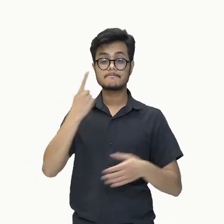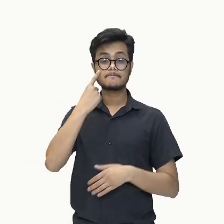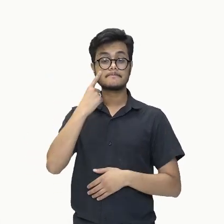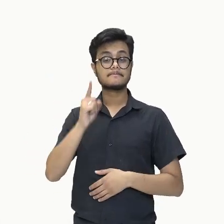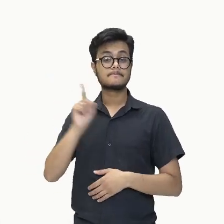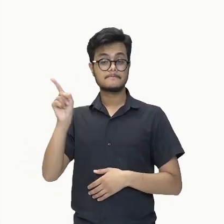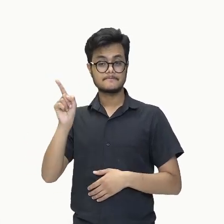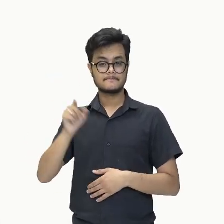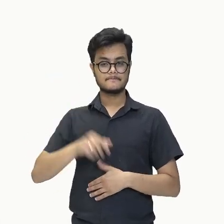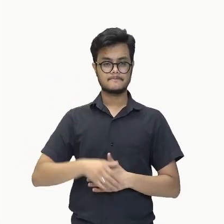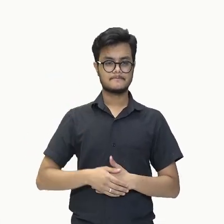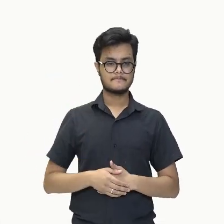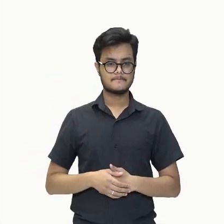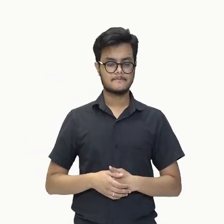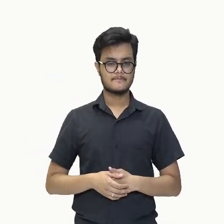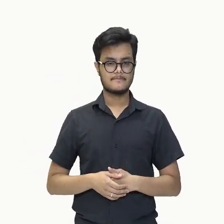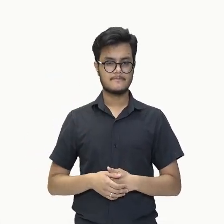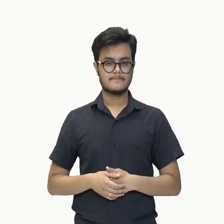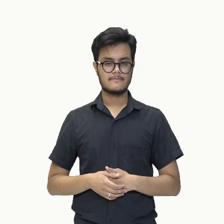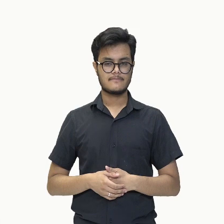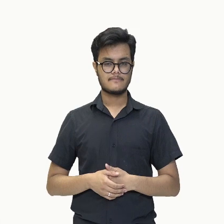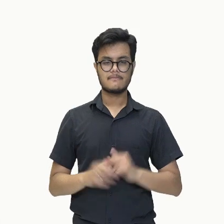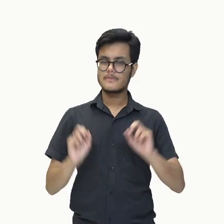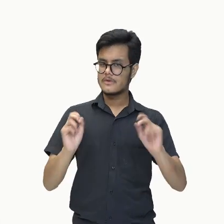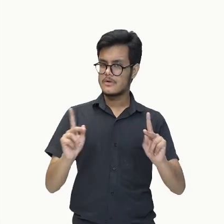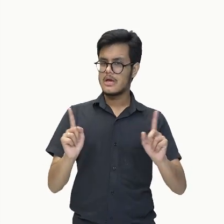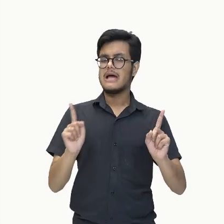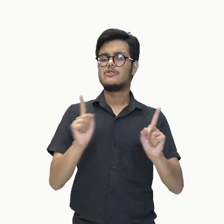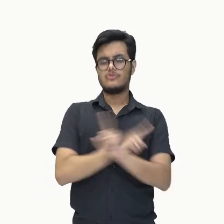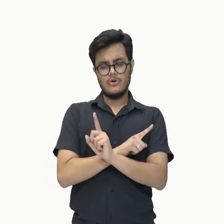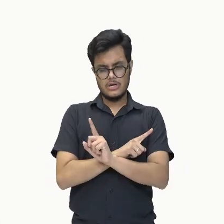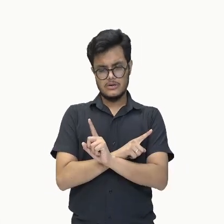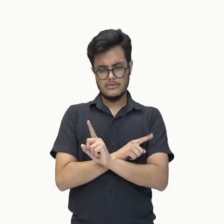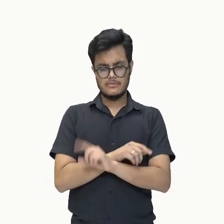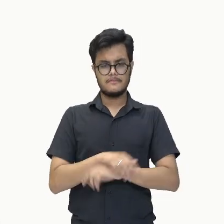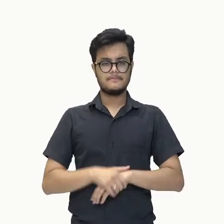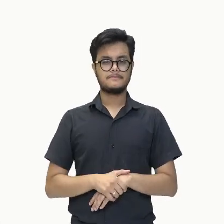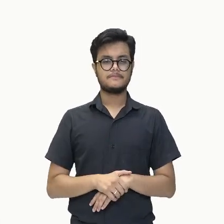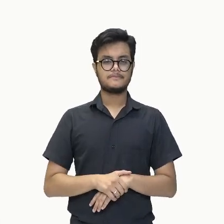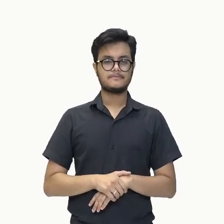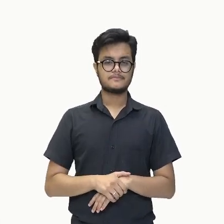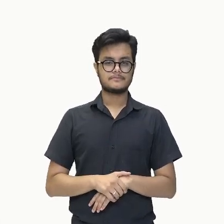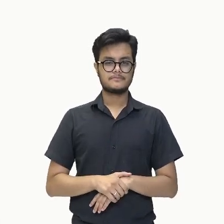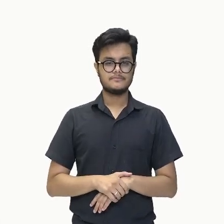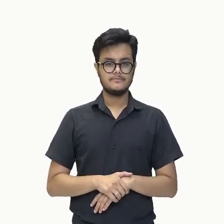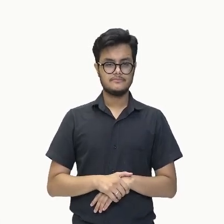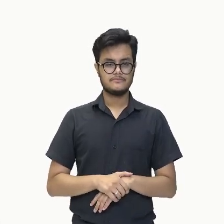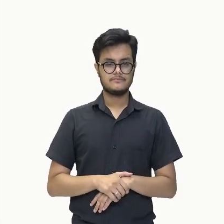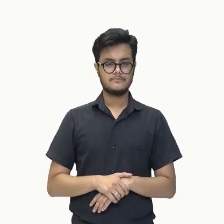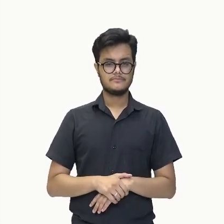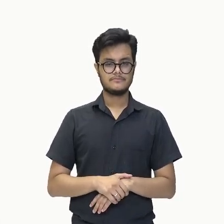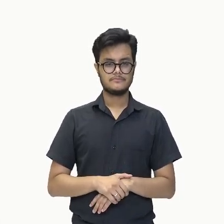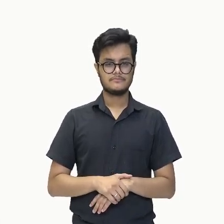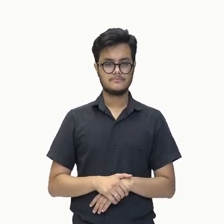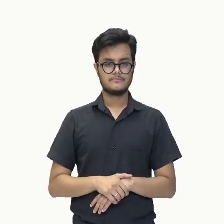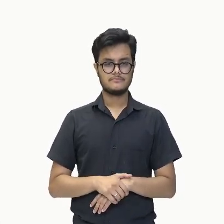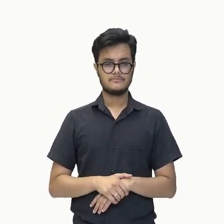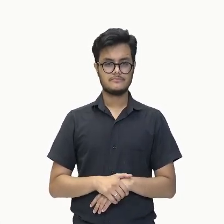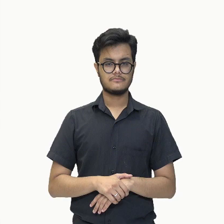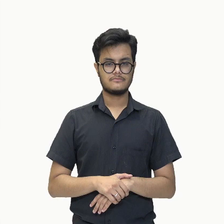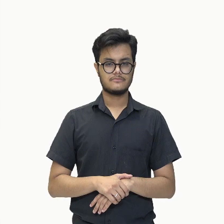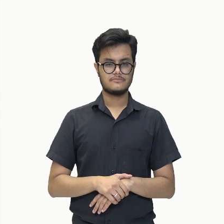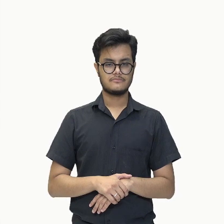seguinte. Fazendo a conversão aqui, nós vamos ter, né? Observem